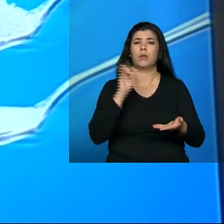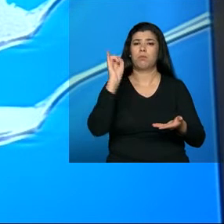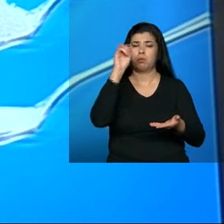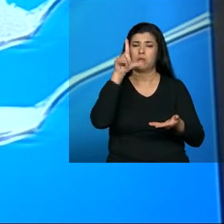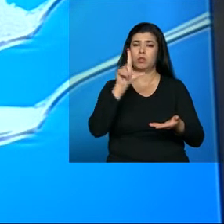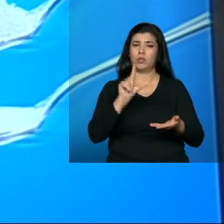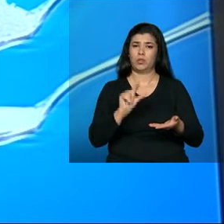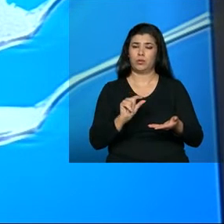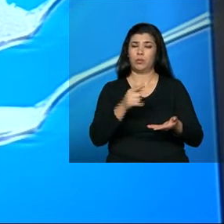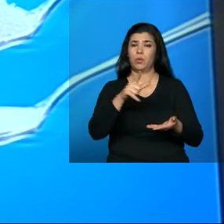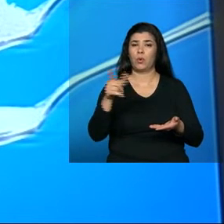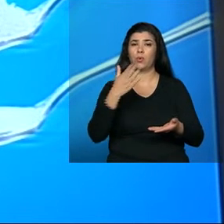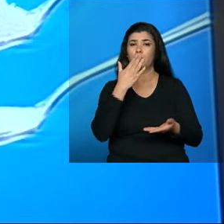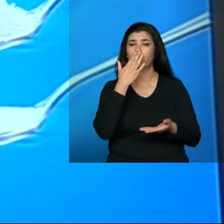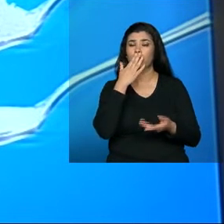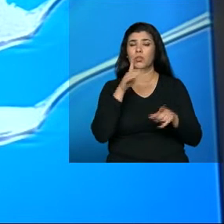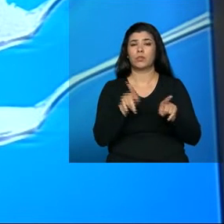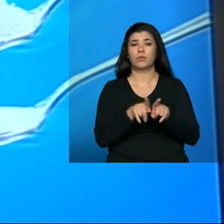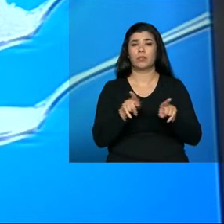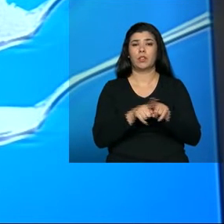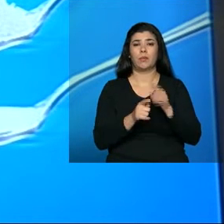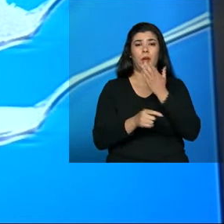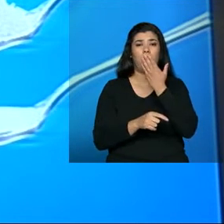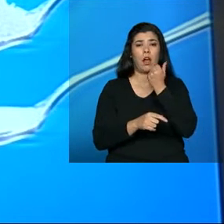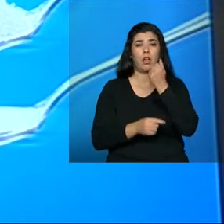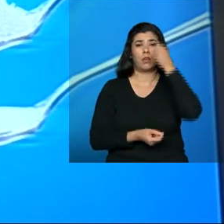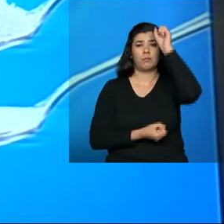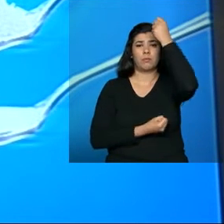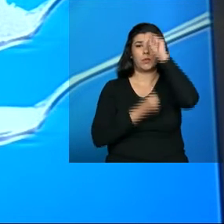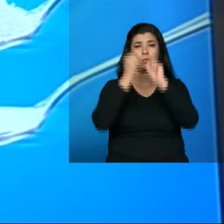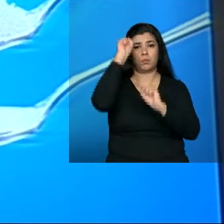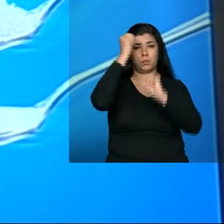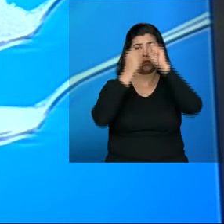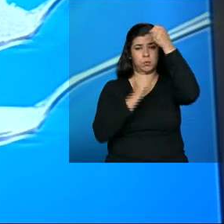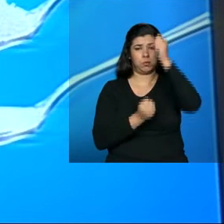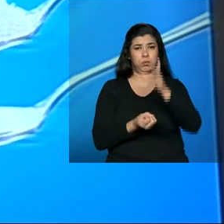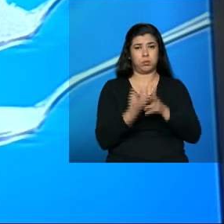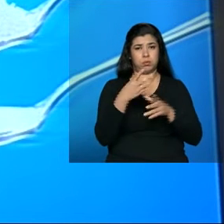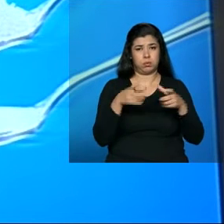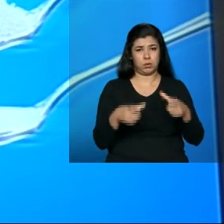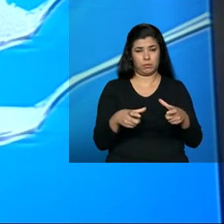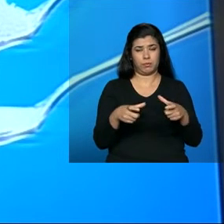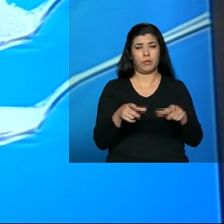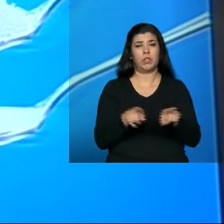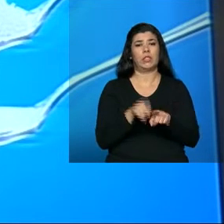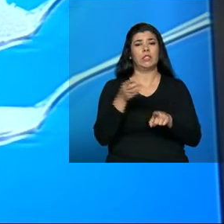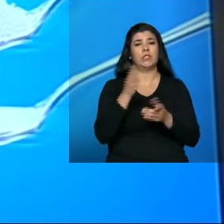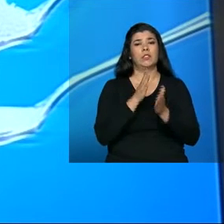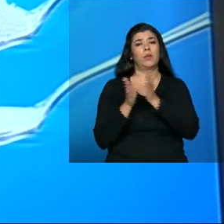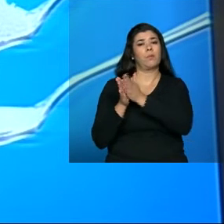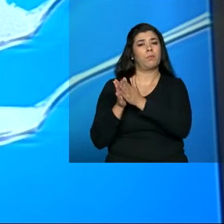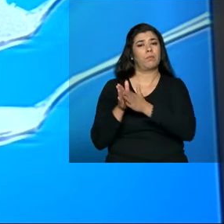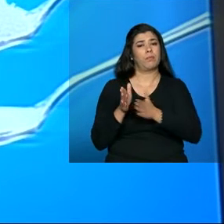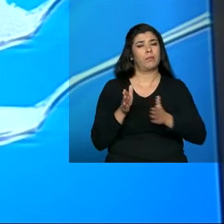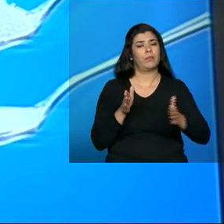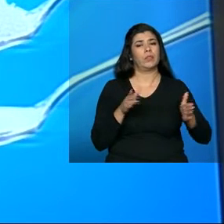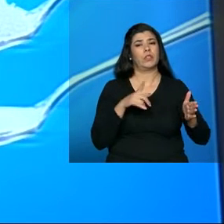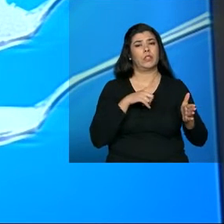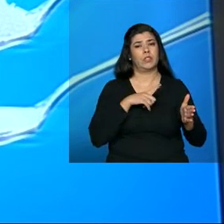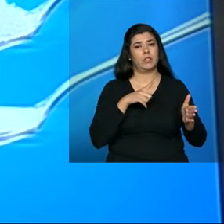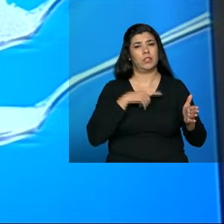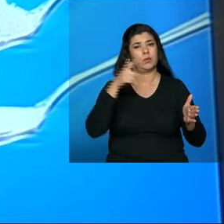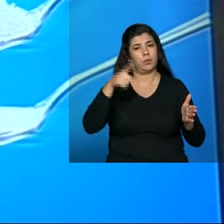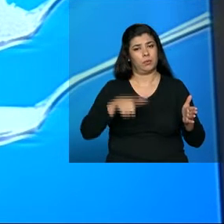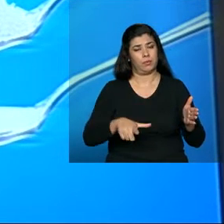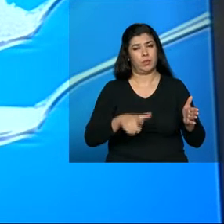aportam para o consumo de sódio, houve uma redução nesse período para esses produtos,